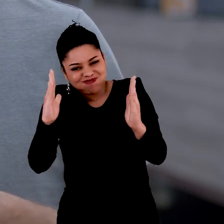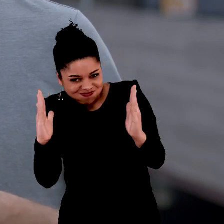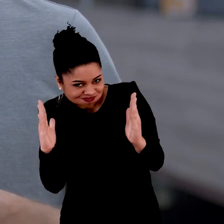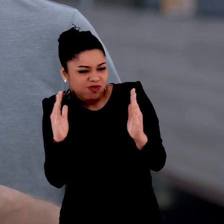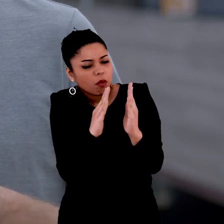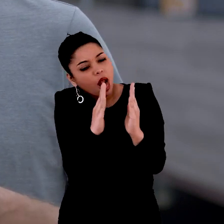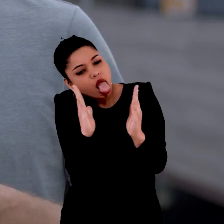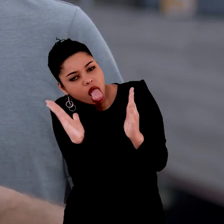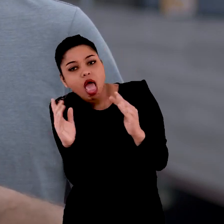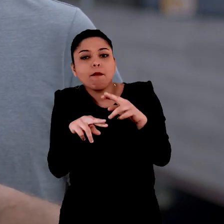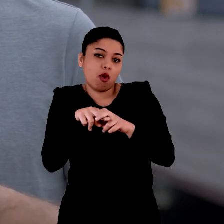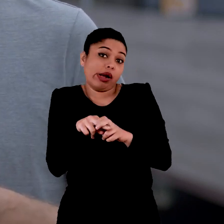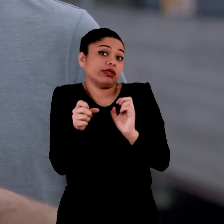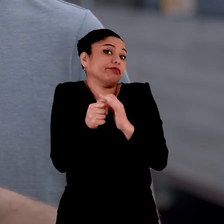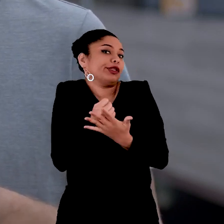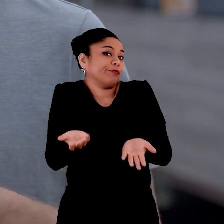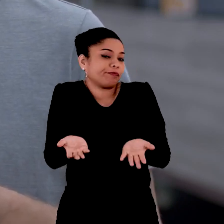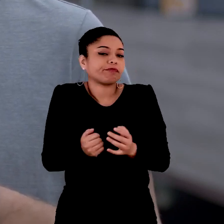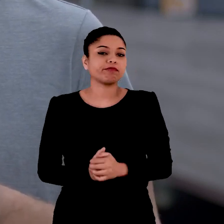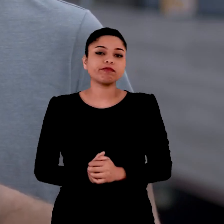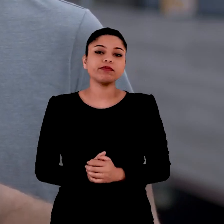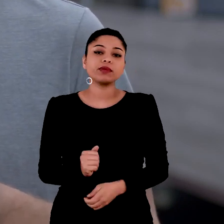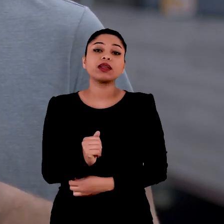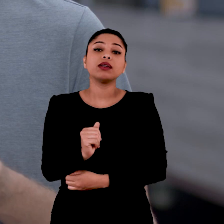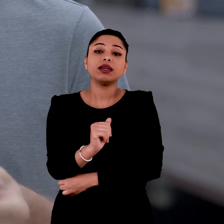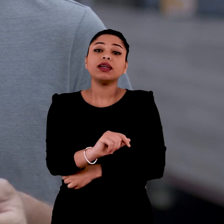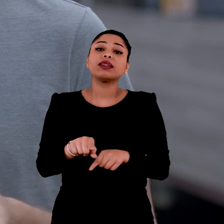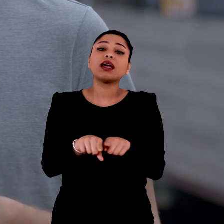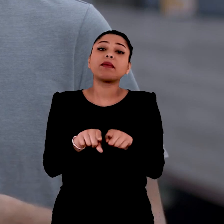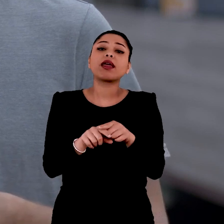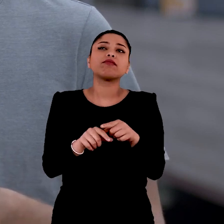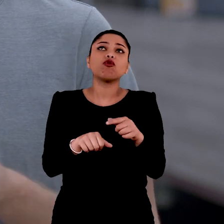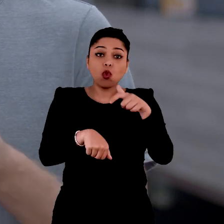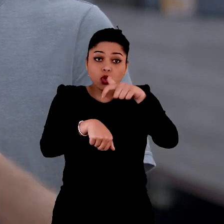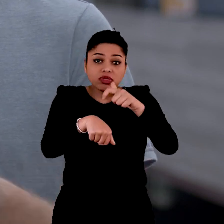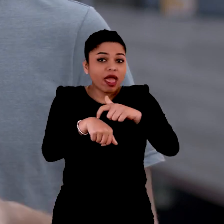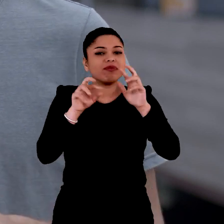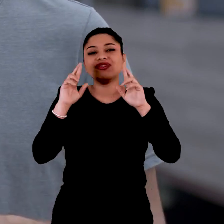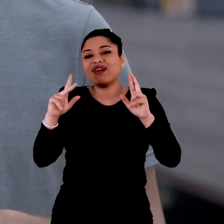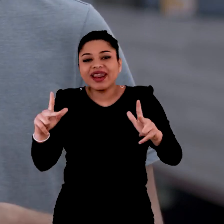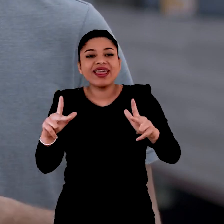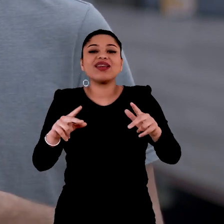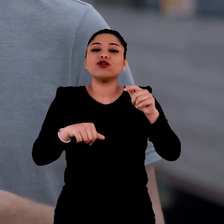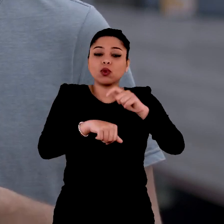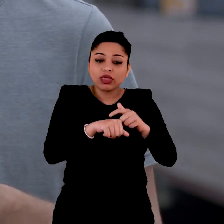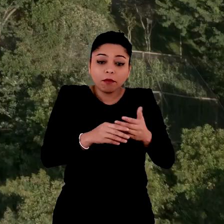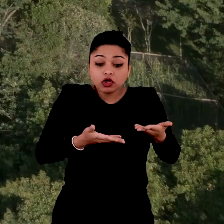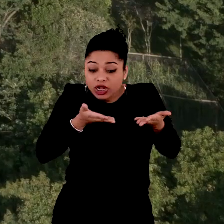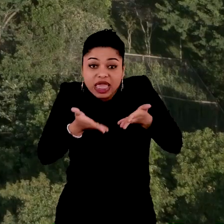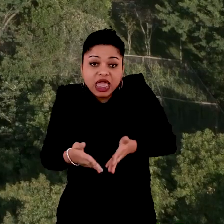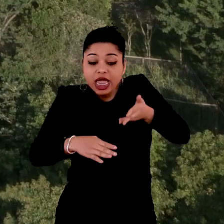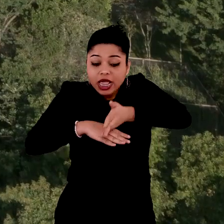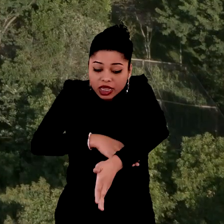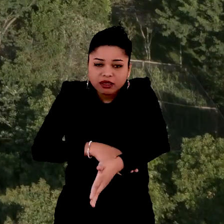e isso teve uma contribuição muito própria para as soluções que o projeto apresentou